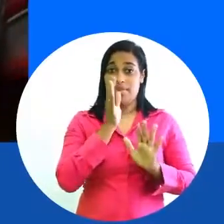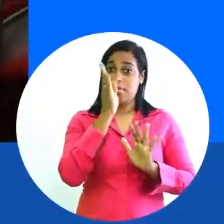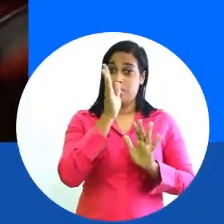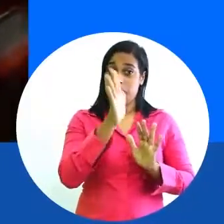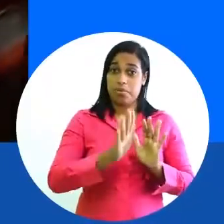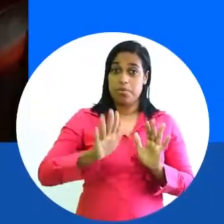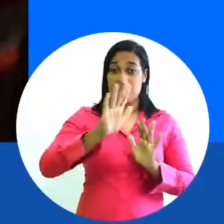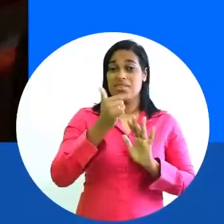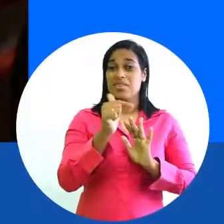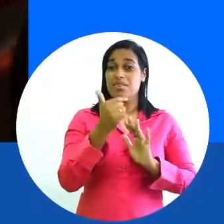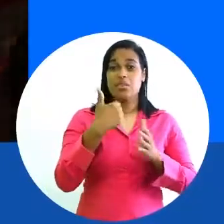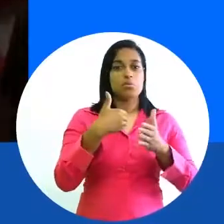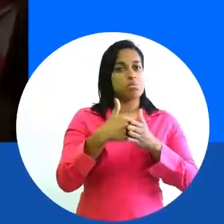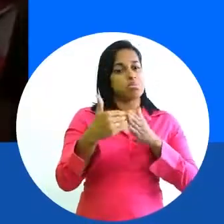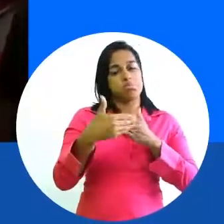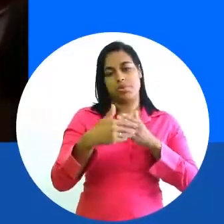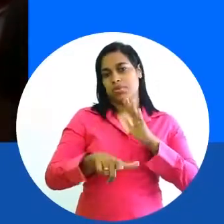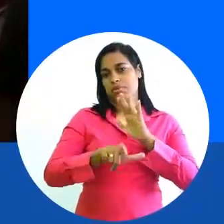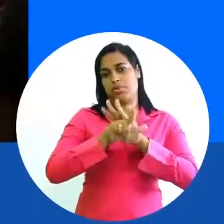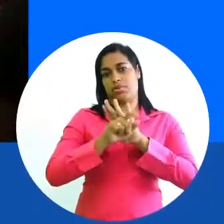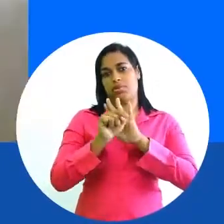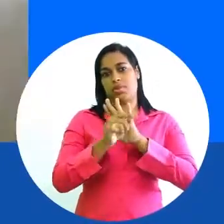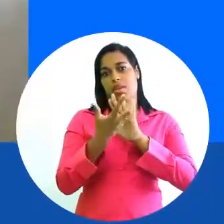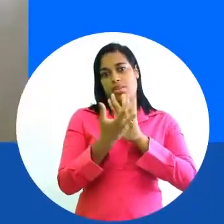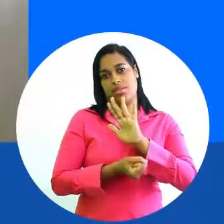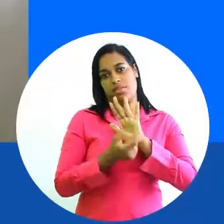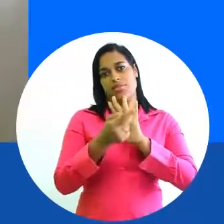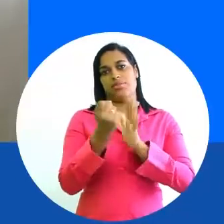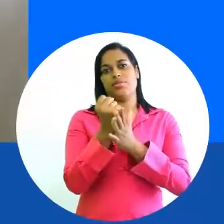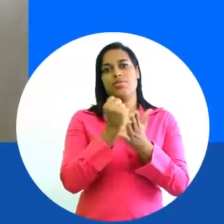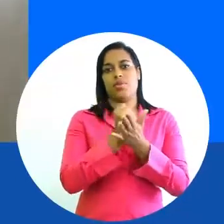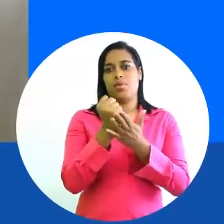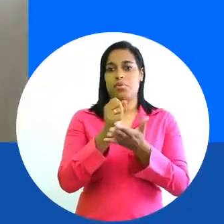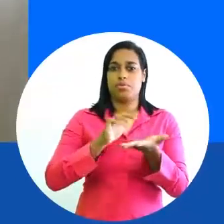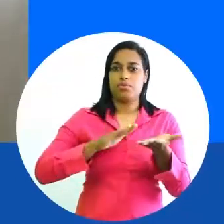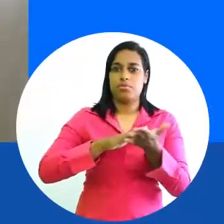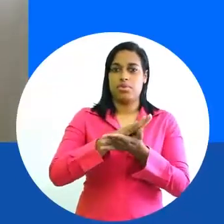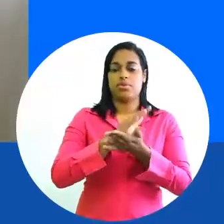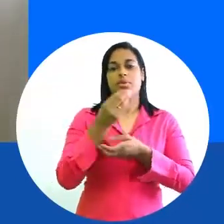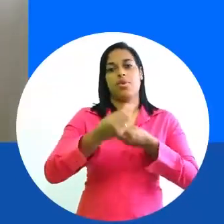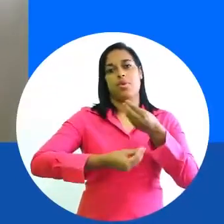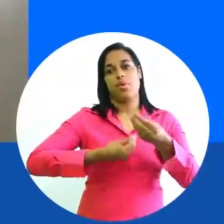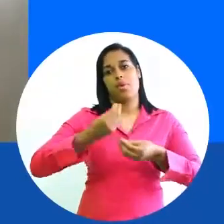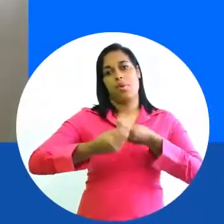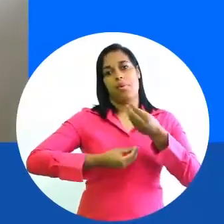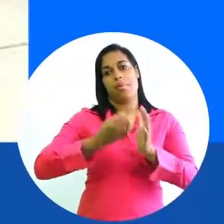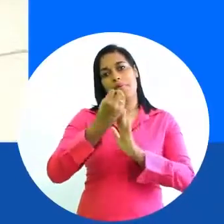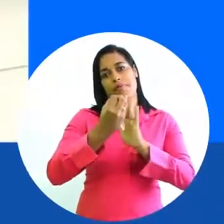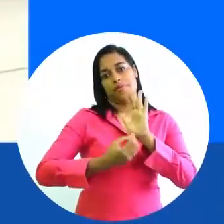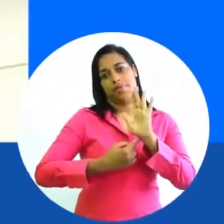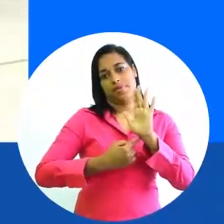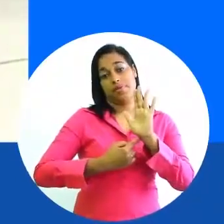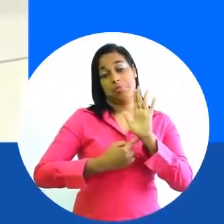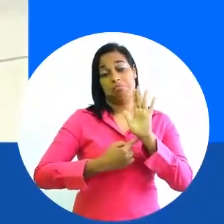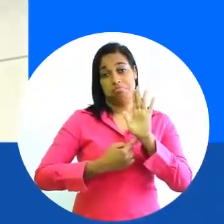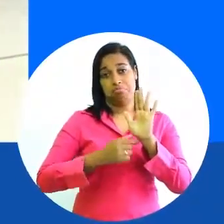Brasil não há qualquer legislação que aceite documentos digitalizados como oficiais.